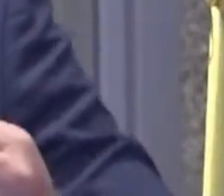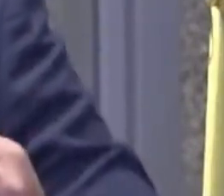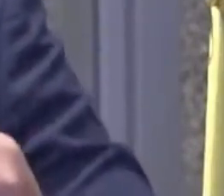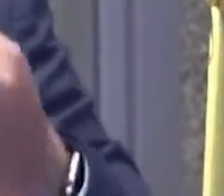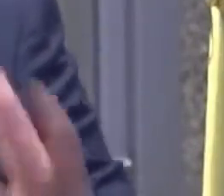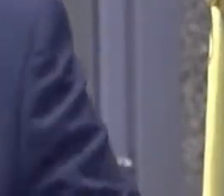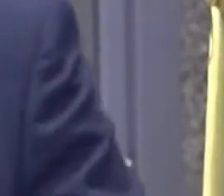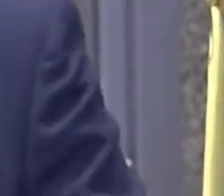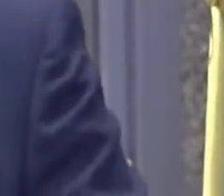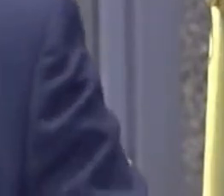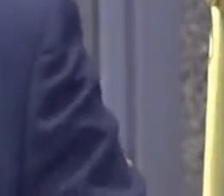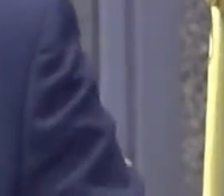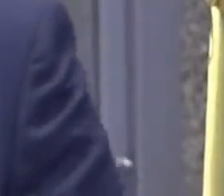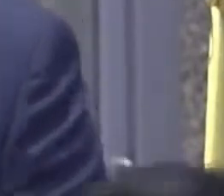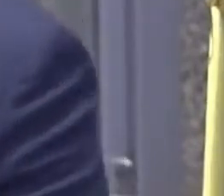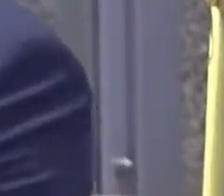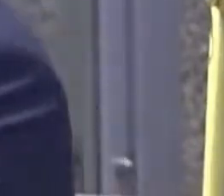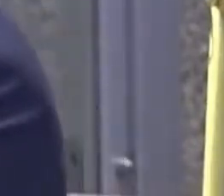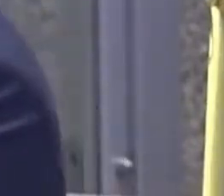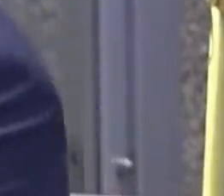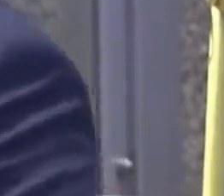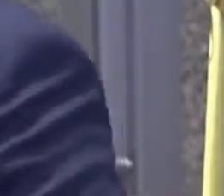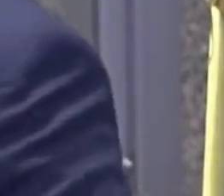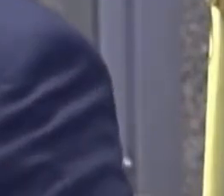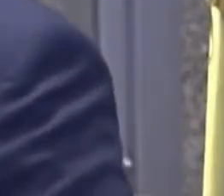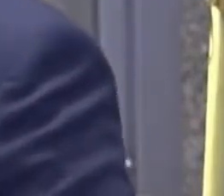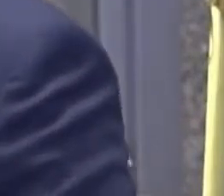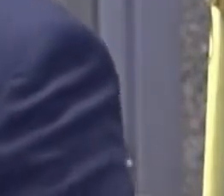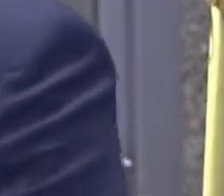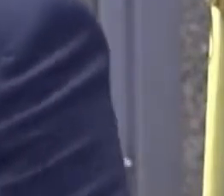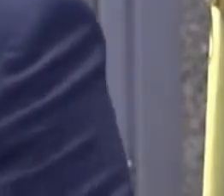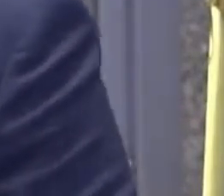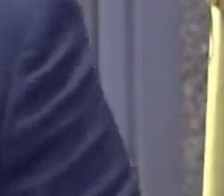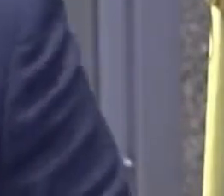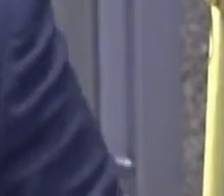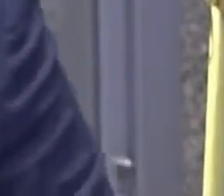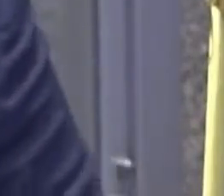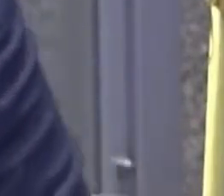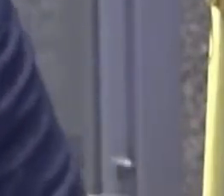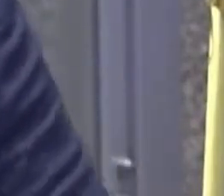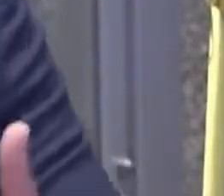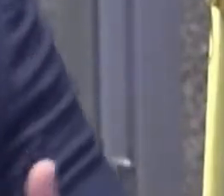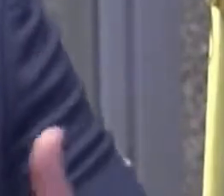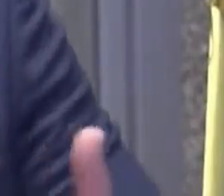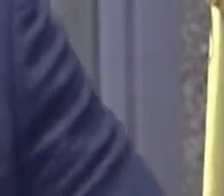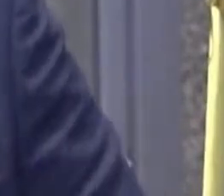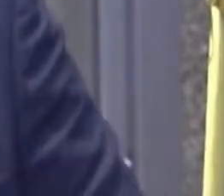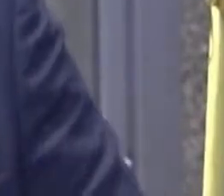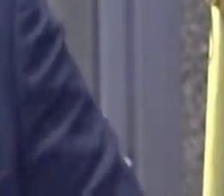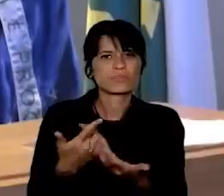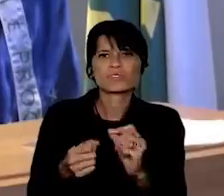você pegar um neuropediatra e coloca ele para atender na unidade básica de saúde não vai dar não tem serviço